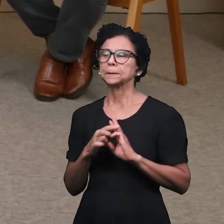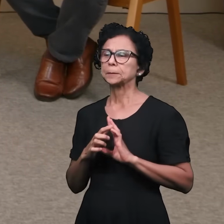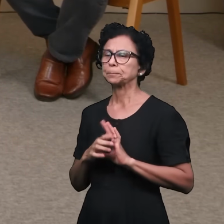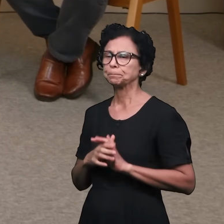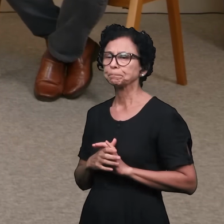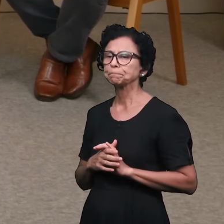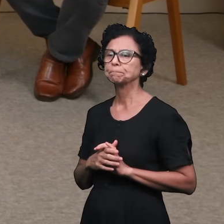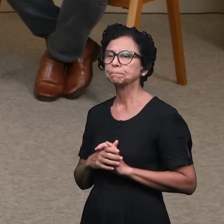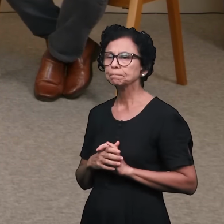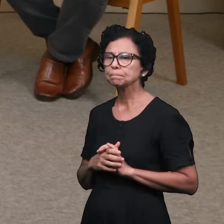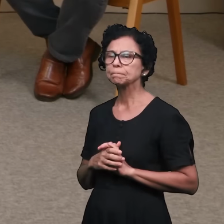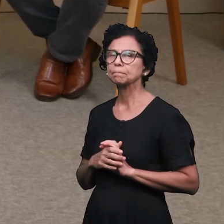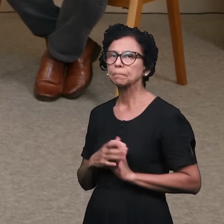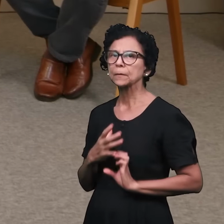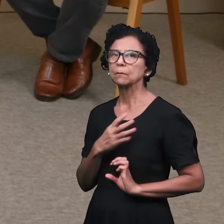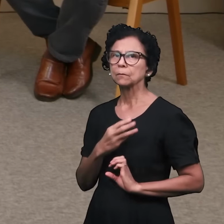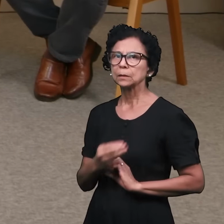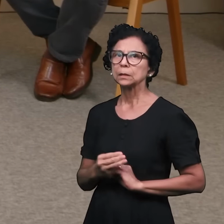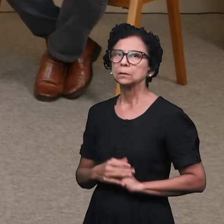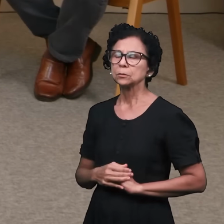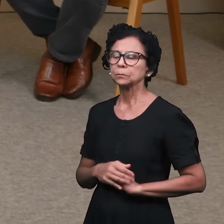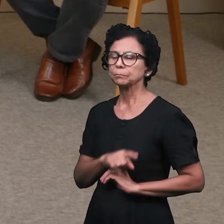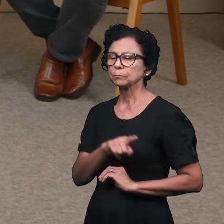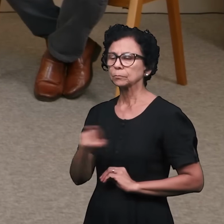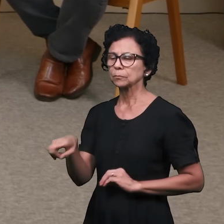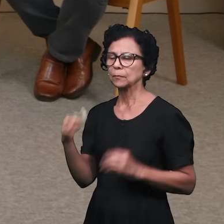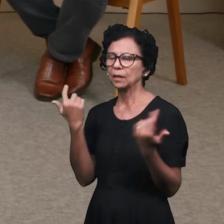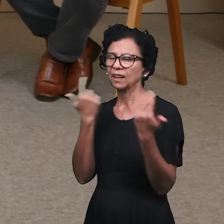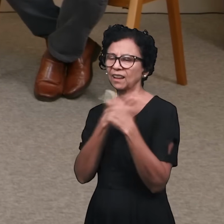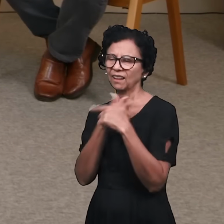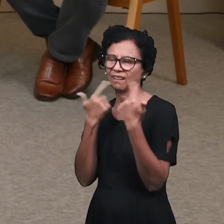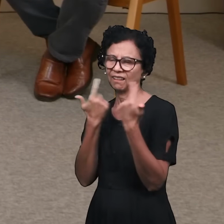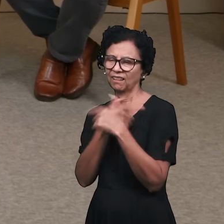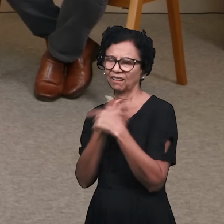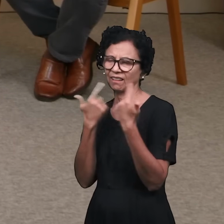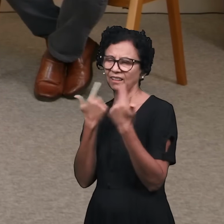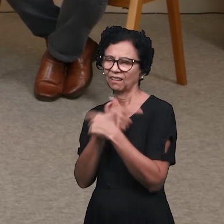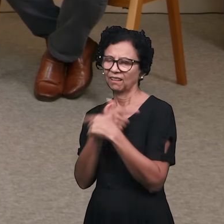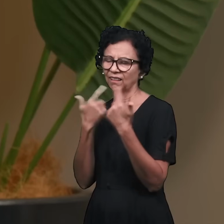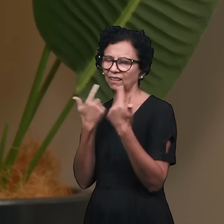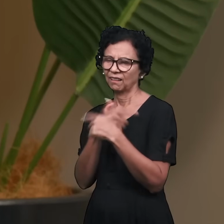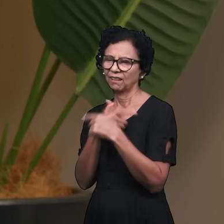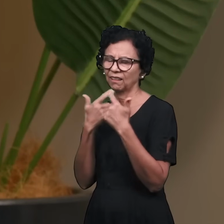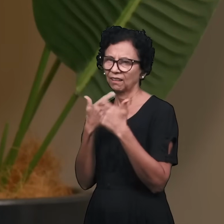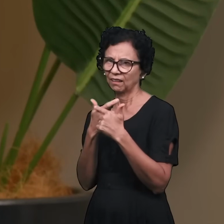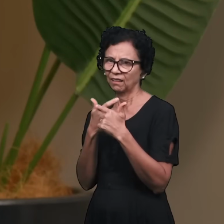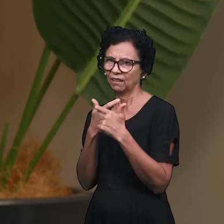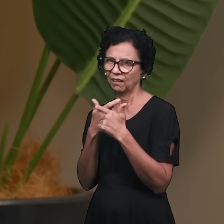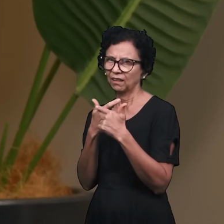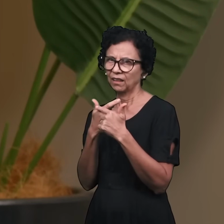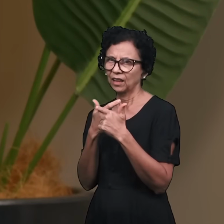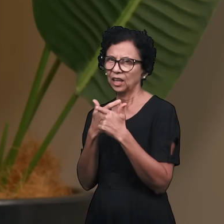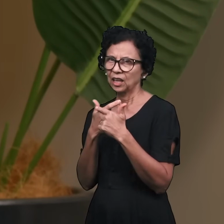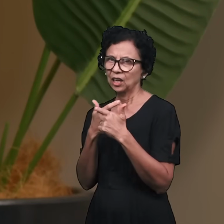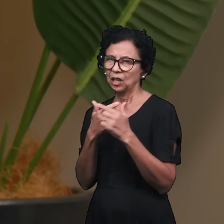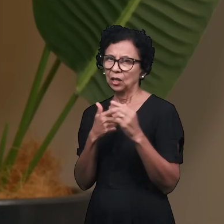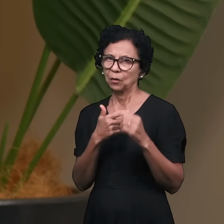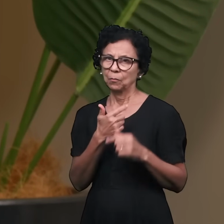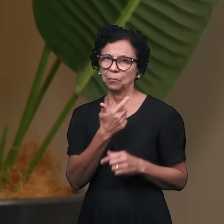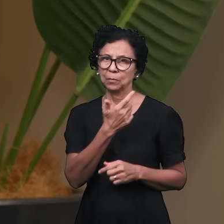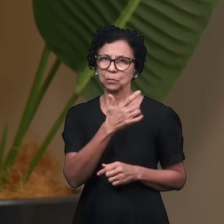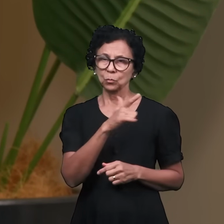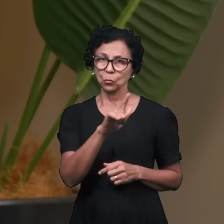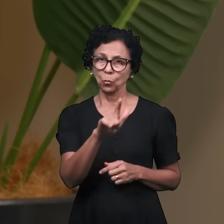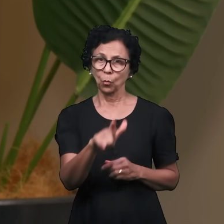irmãos, provavelmente até zombando, mas os outros irmãos, Sem e Jafé, tiveram uma